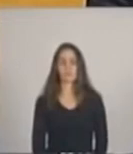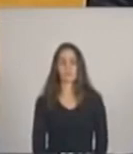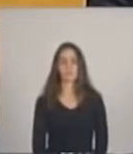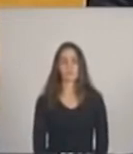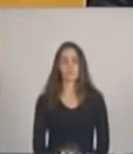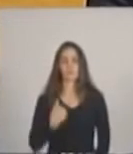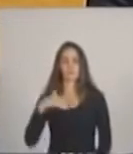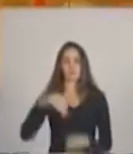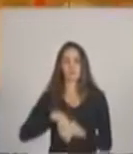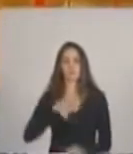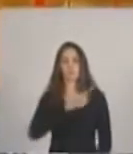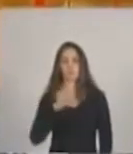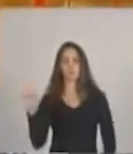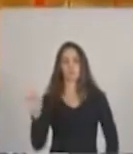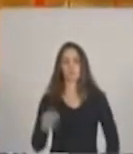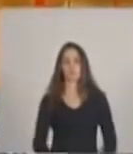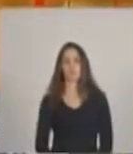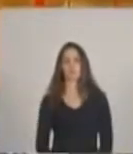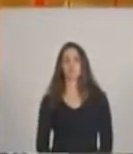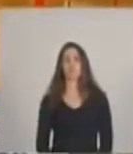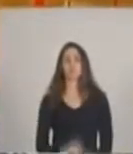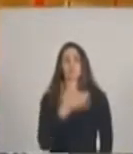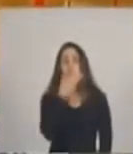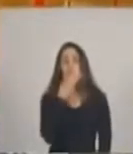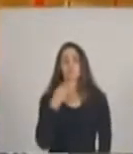Não, senhor presidente. Vota não, deputado Carlos Von.